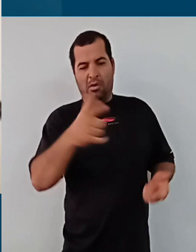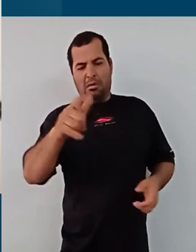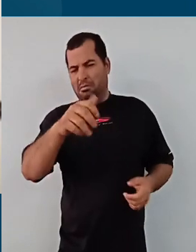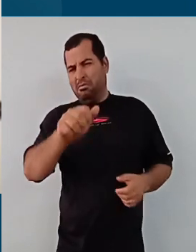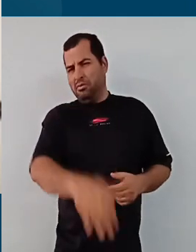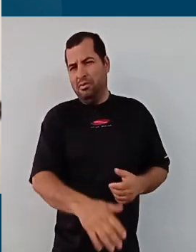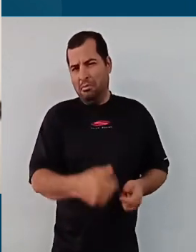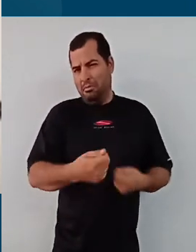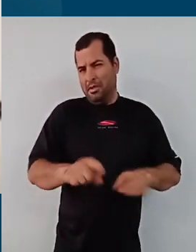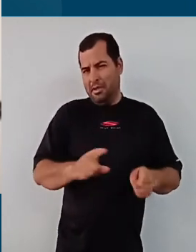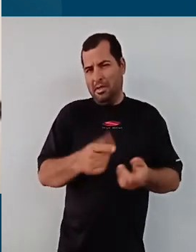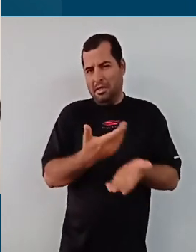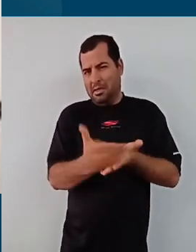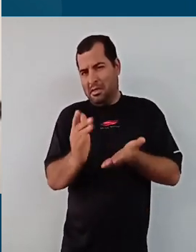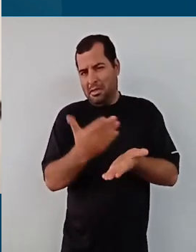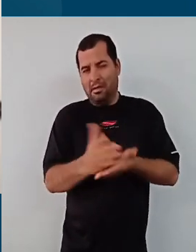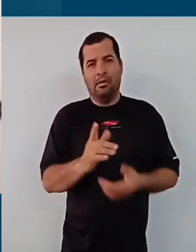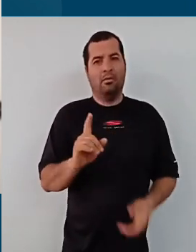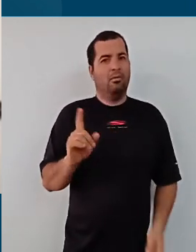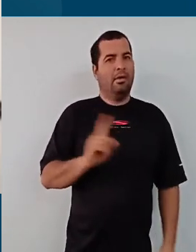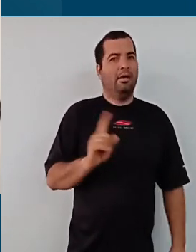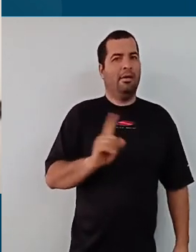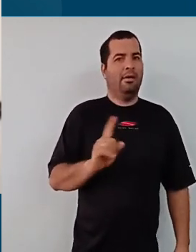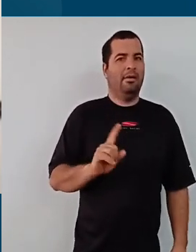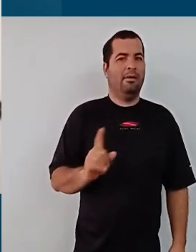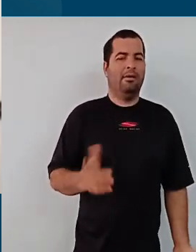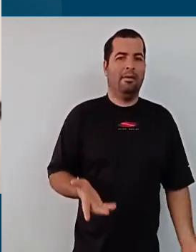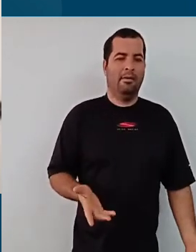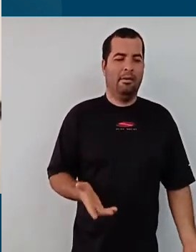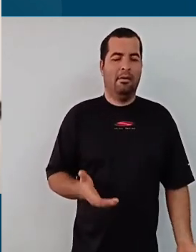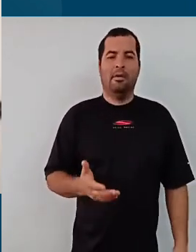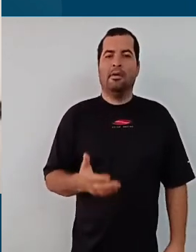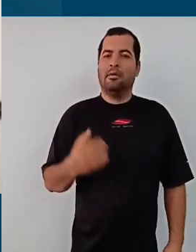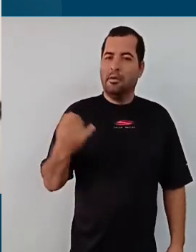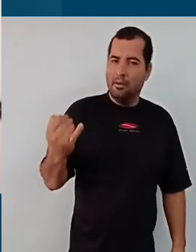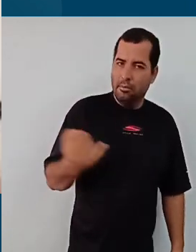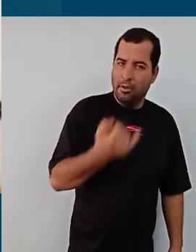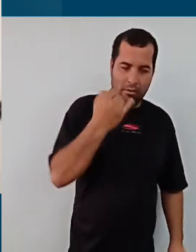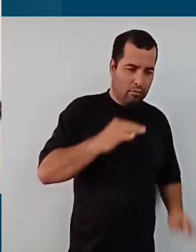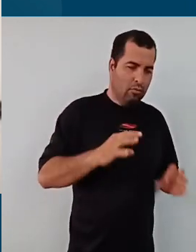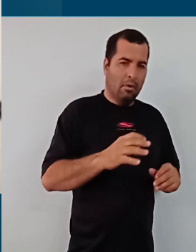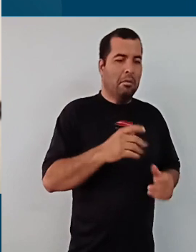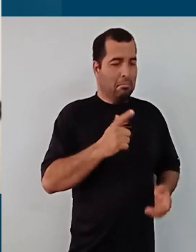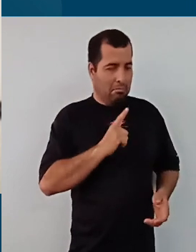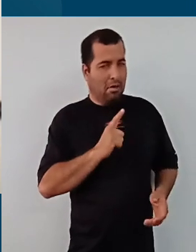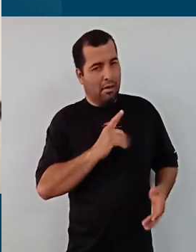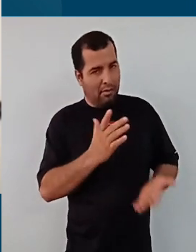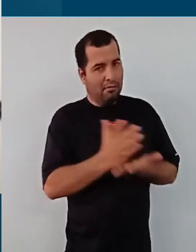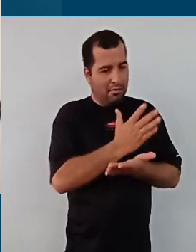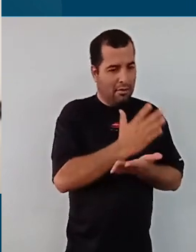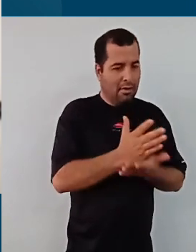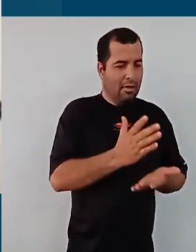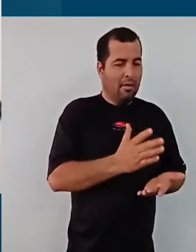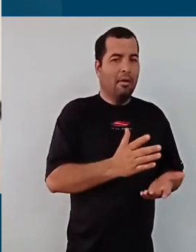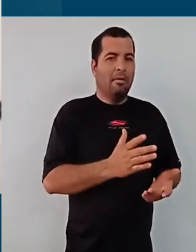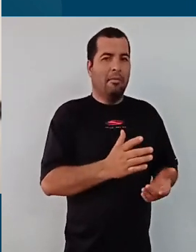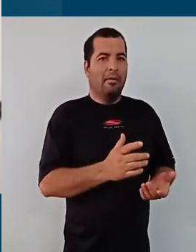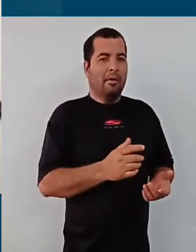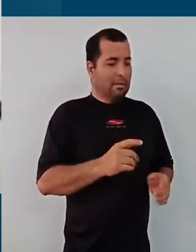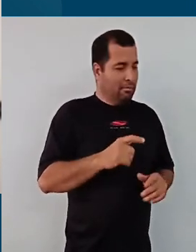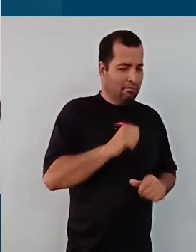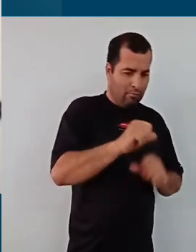né, em detrimento de outras, né, porque você pode até priorizar certas habilidades em certos momentos,